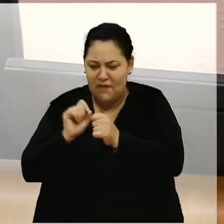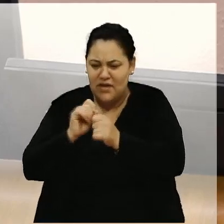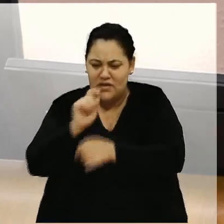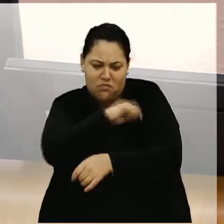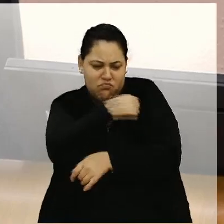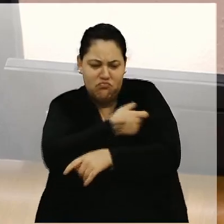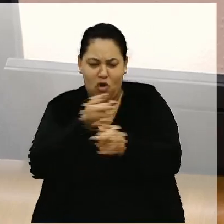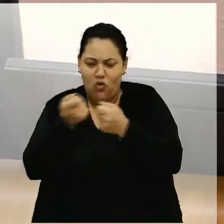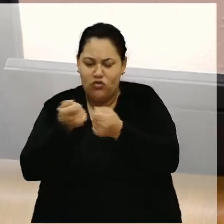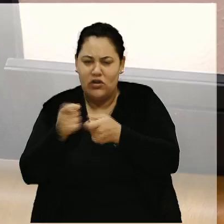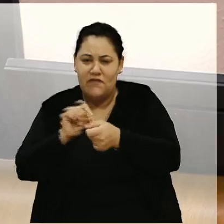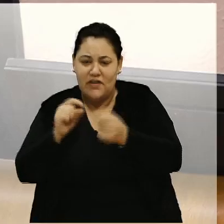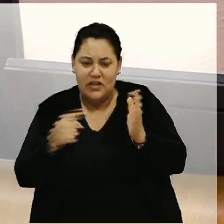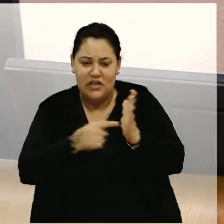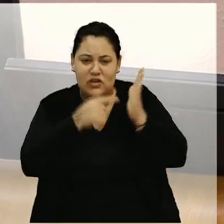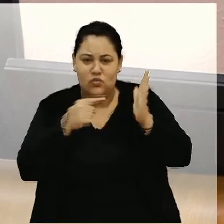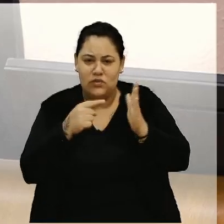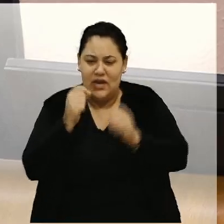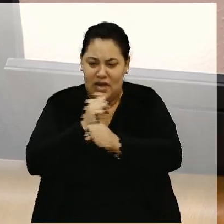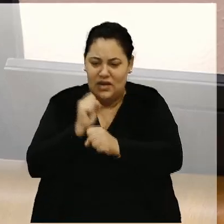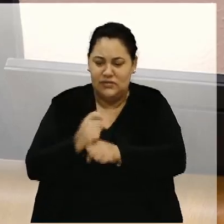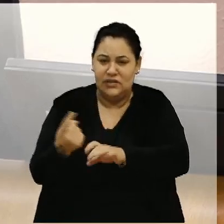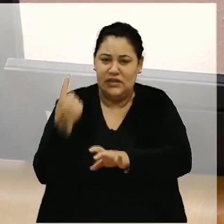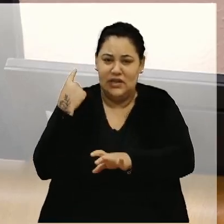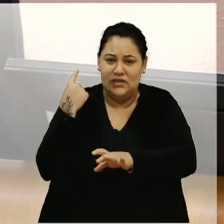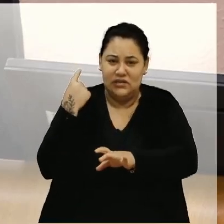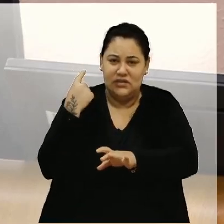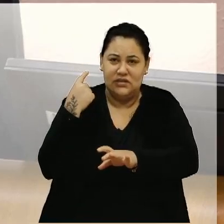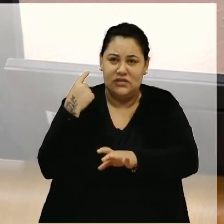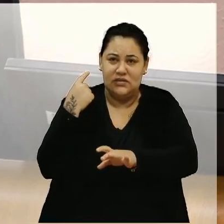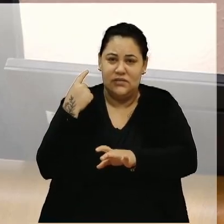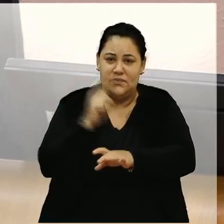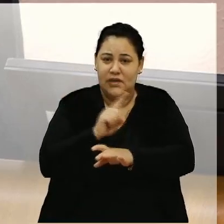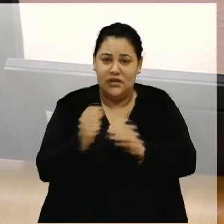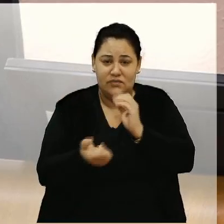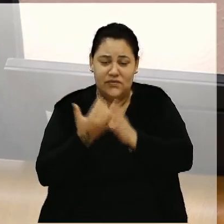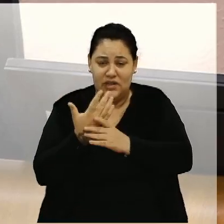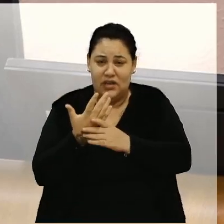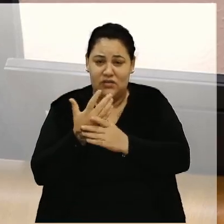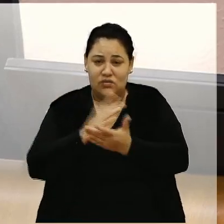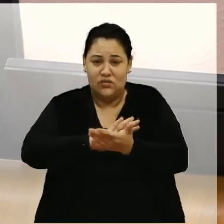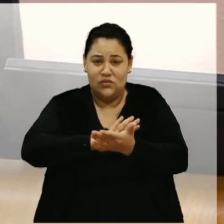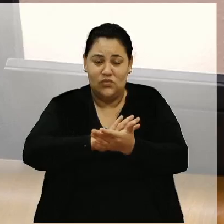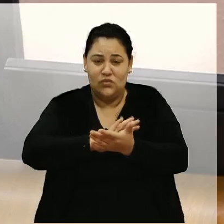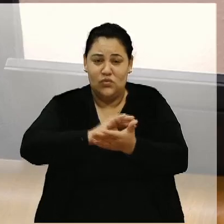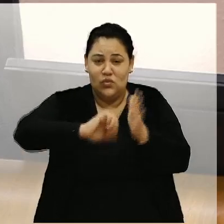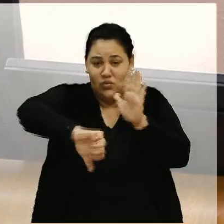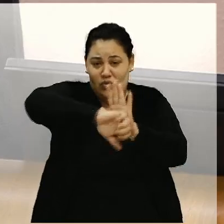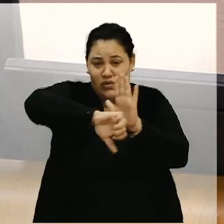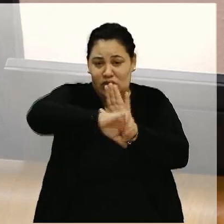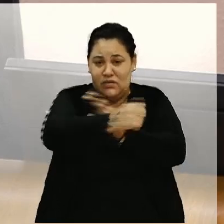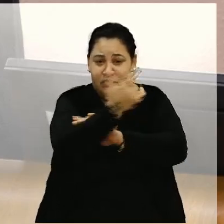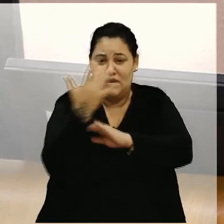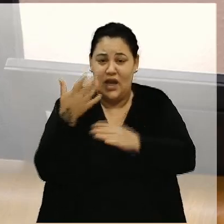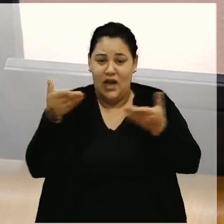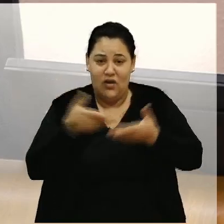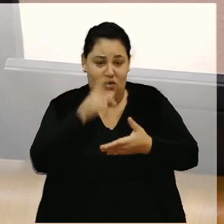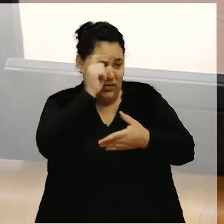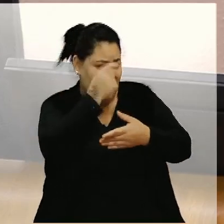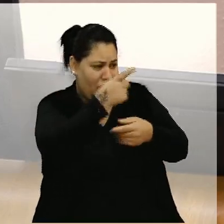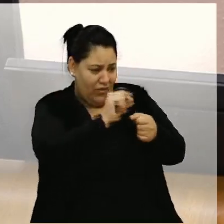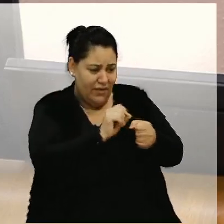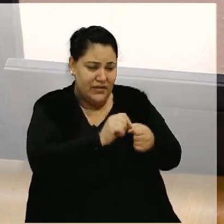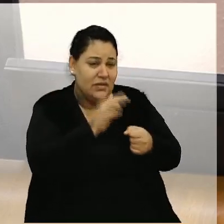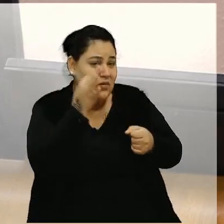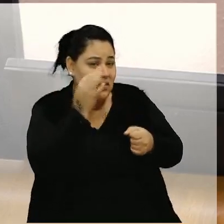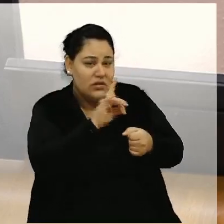ter denunciado aquela época e aquela época não ter gerado esse crime ambiental. Agora o vereador Schalck foi fazer, daí não pode. O